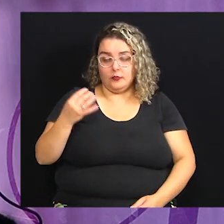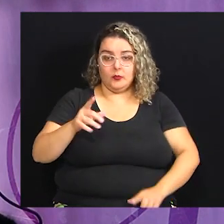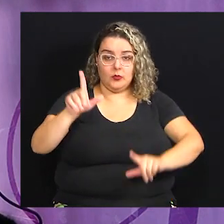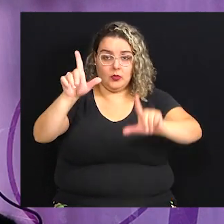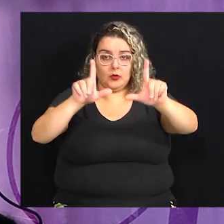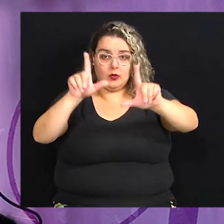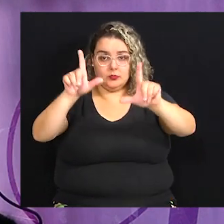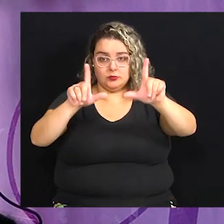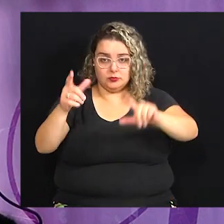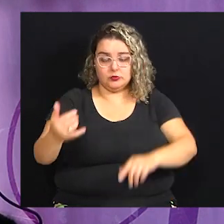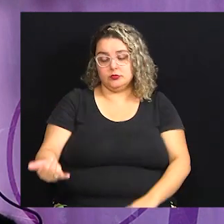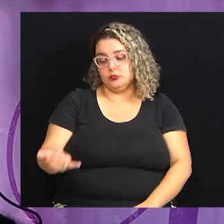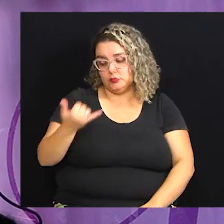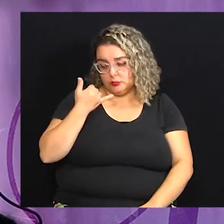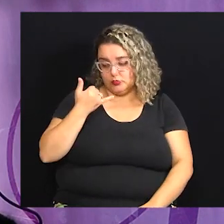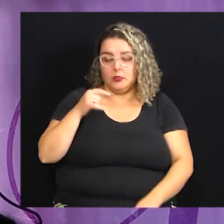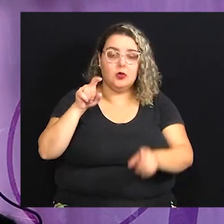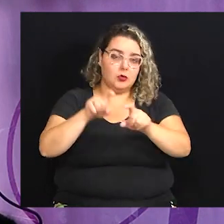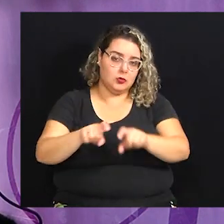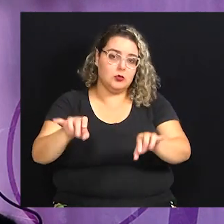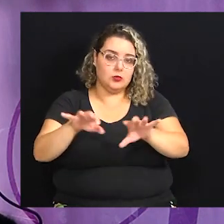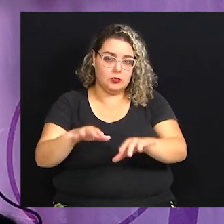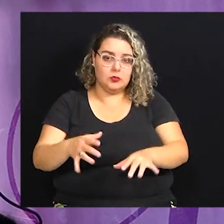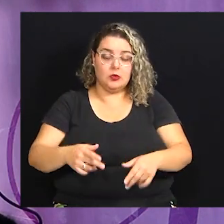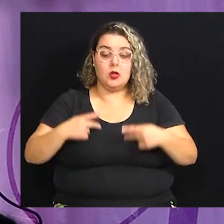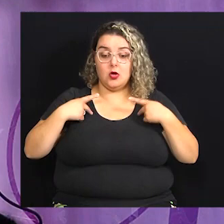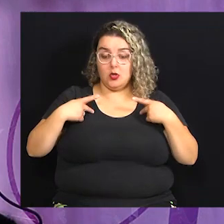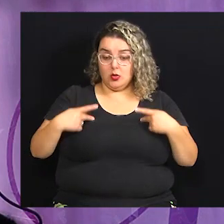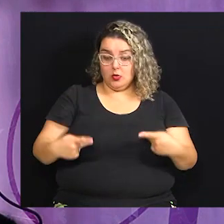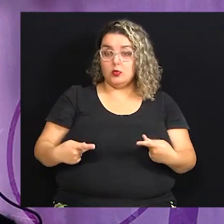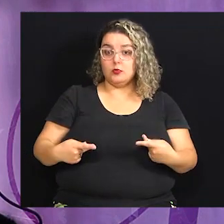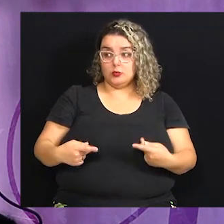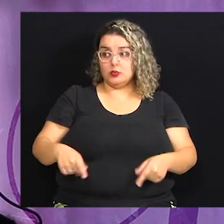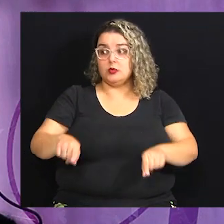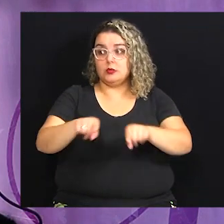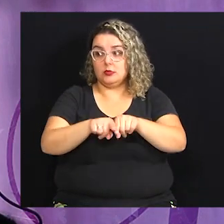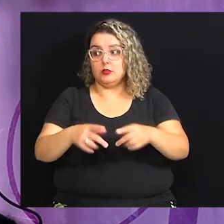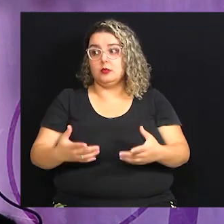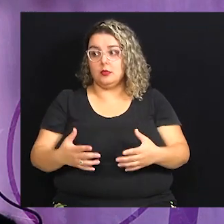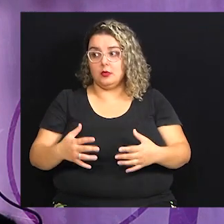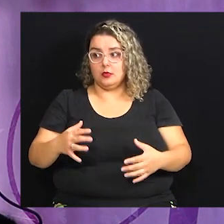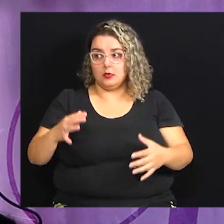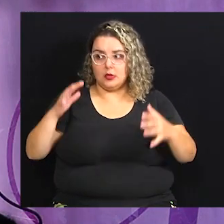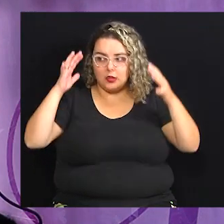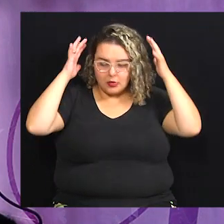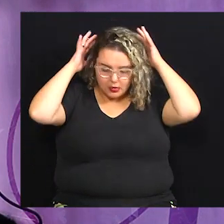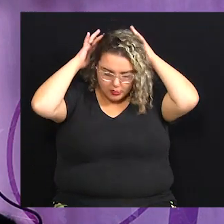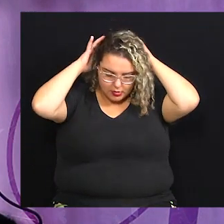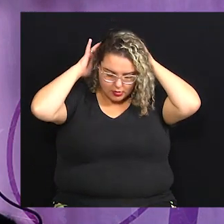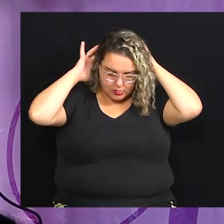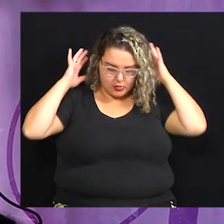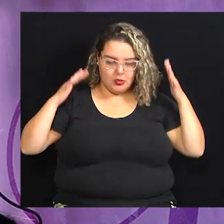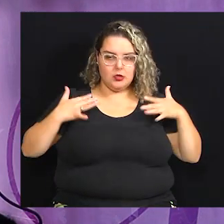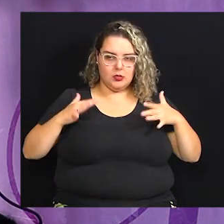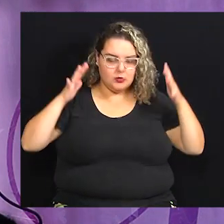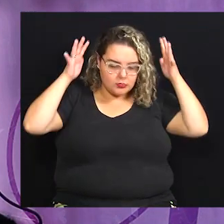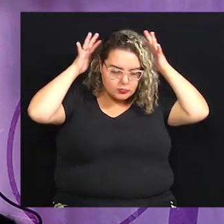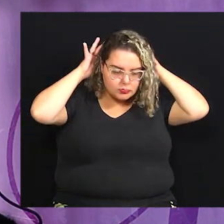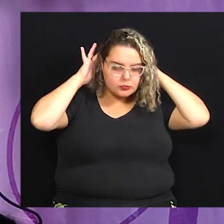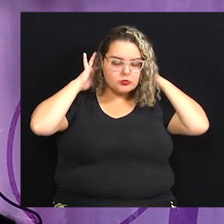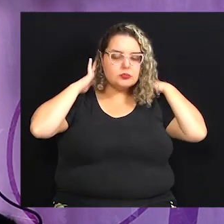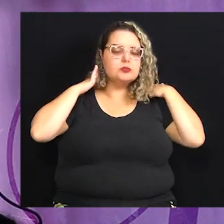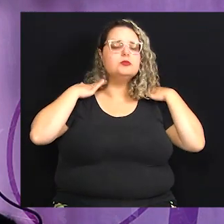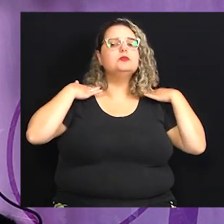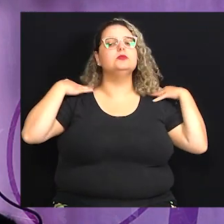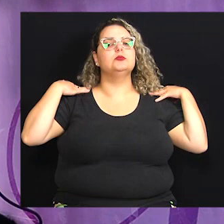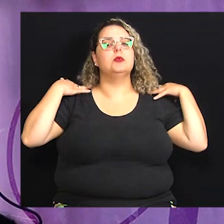tempo que eu passo na frente do celular ou na frente do computador? Justamente. A postura também incomoda, porque por vezes aquela dor muscular aqui na